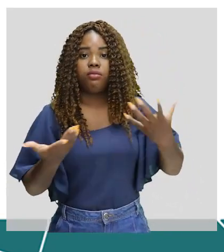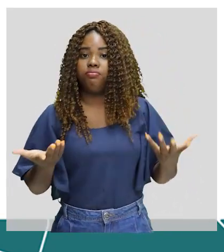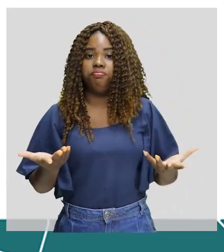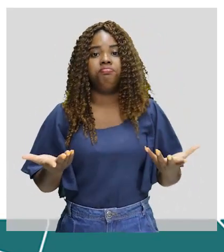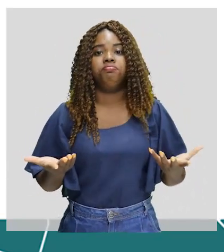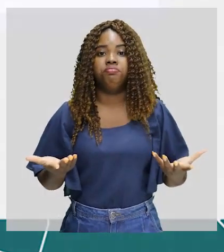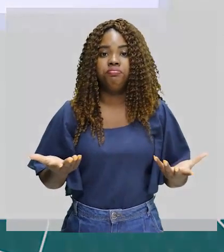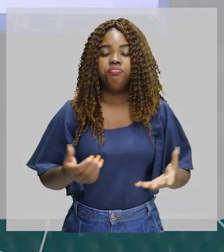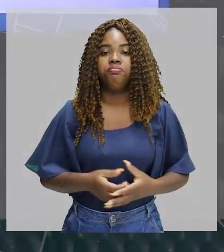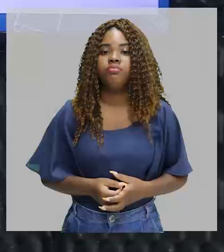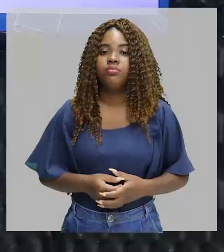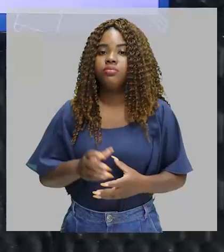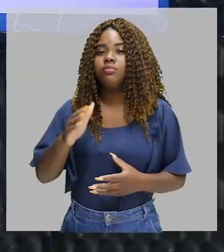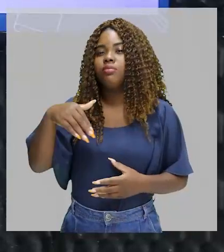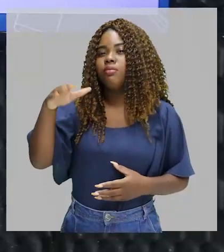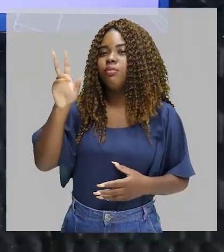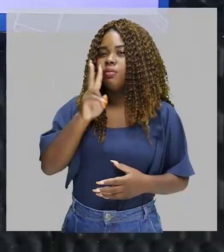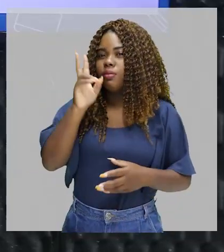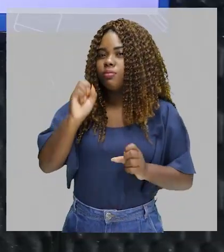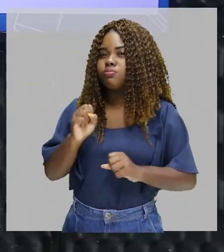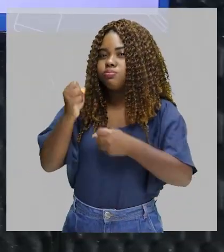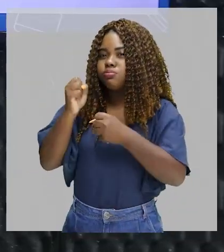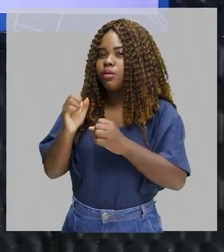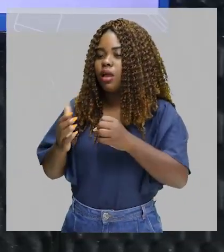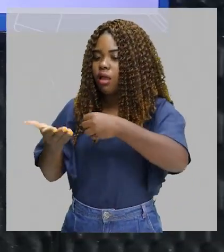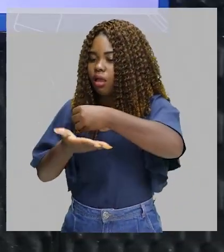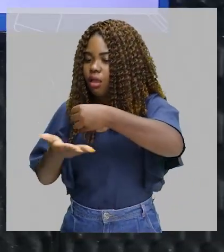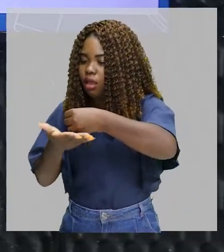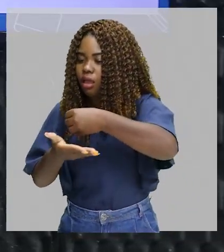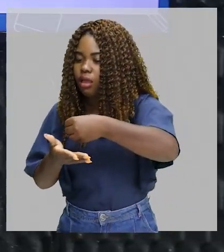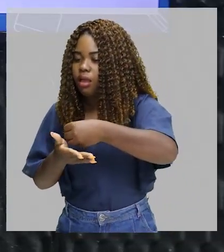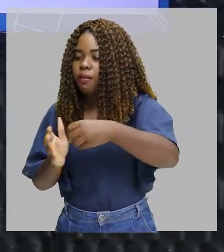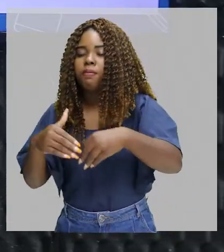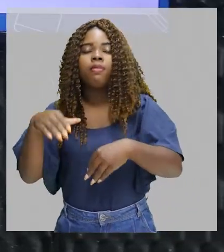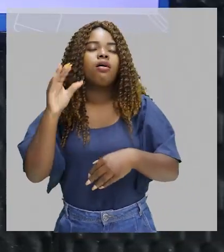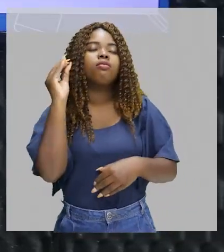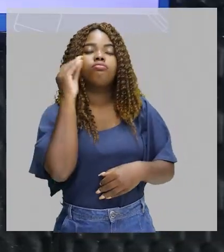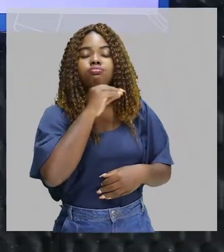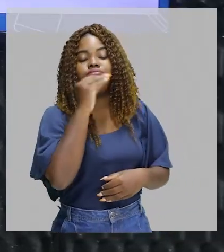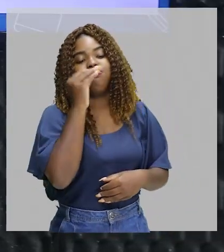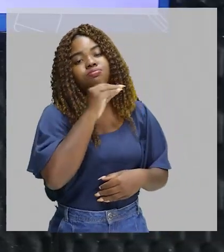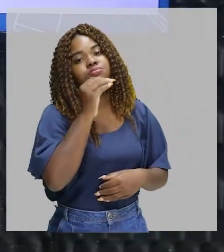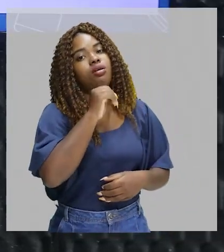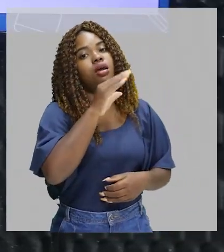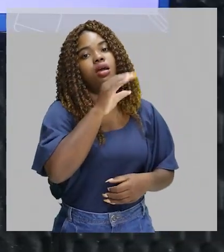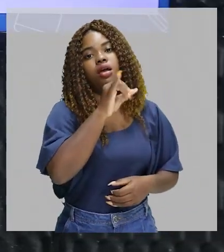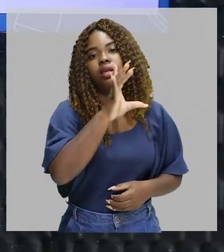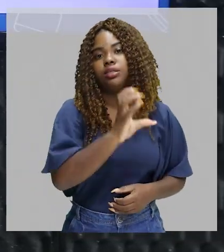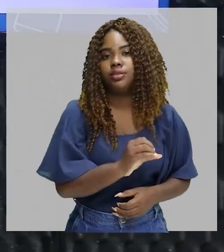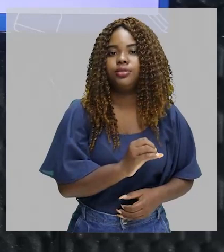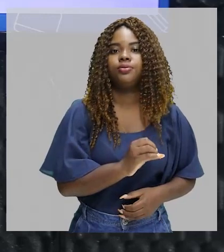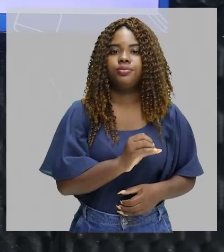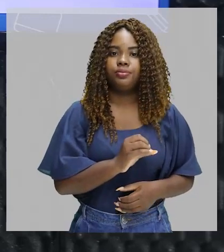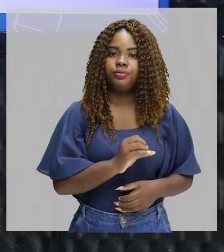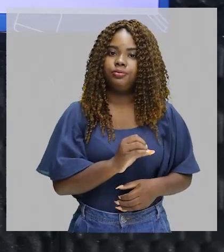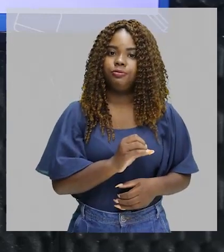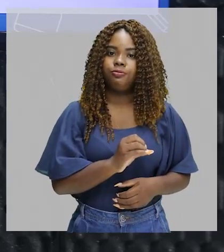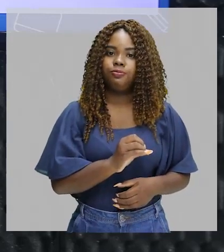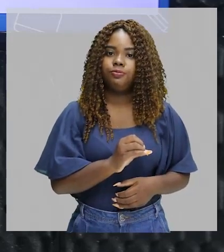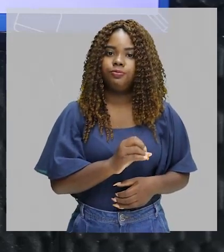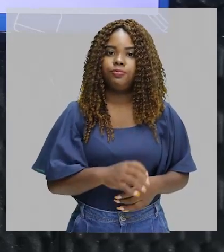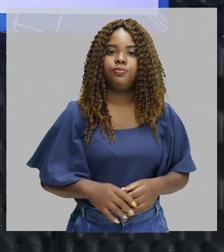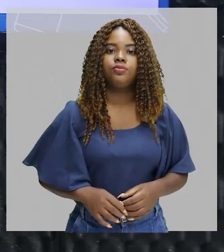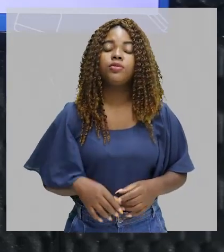vice-versa. Quanto mais forte a base, mais fraco será o ácido conjugado,